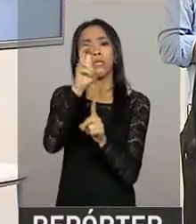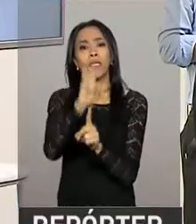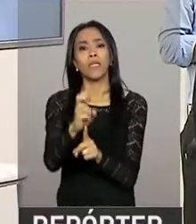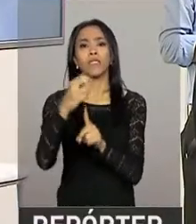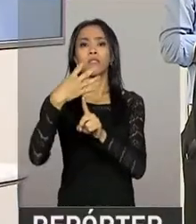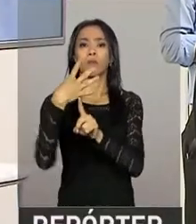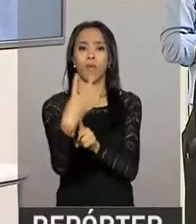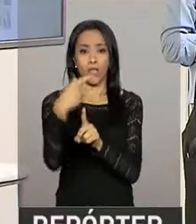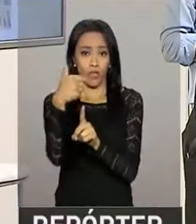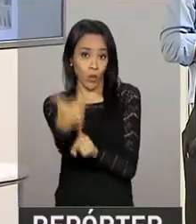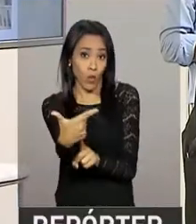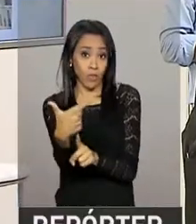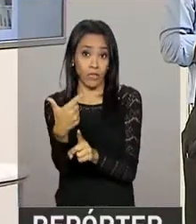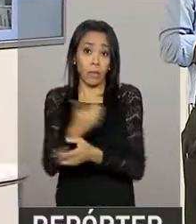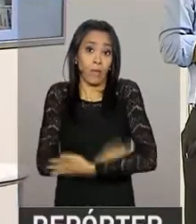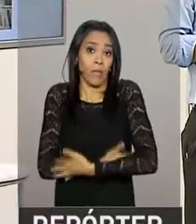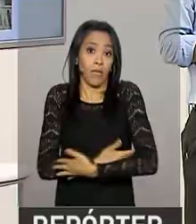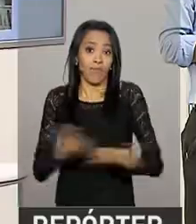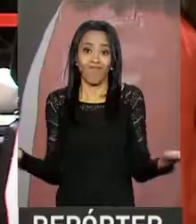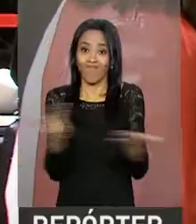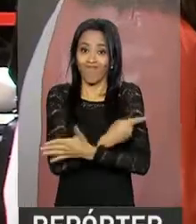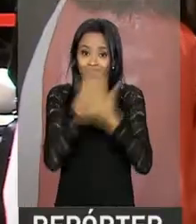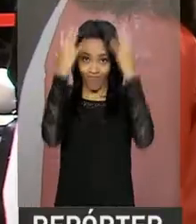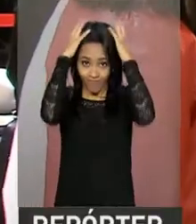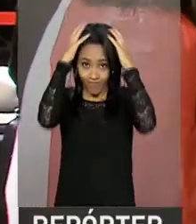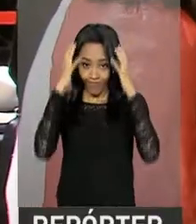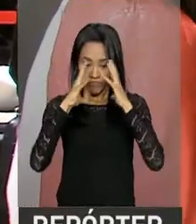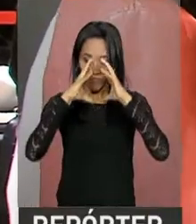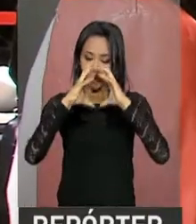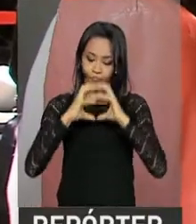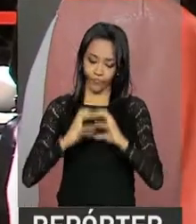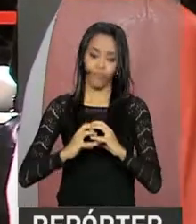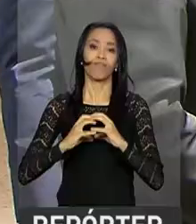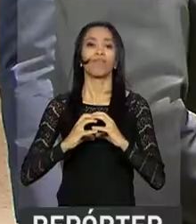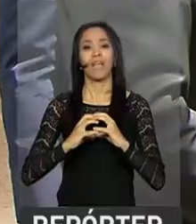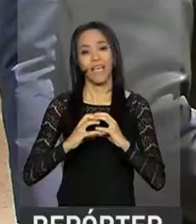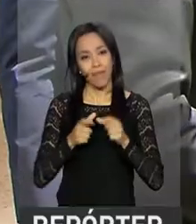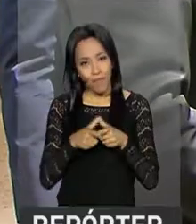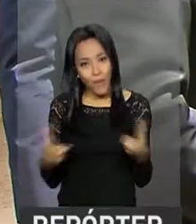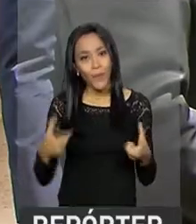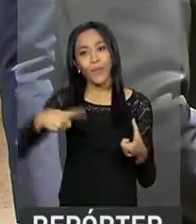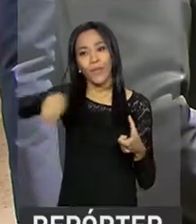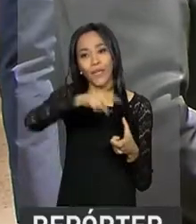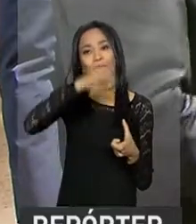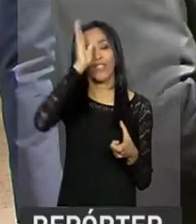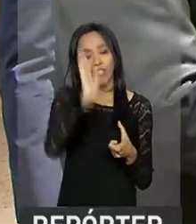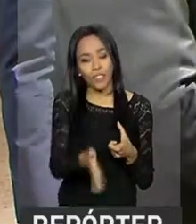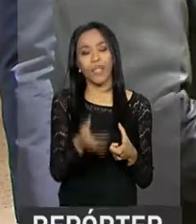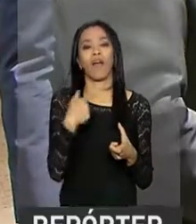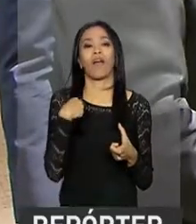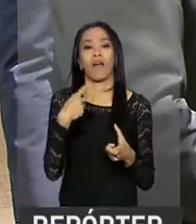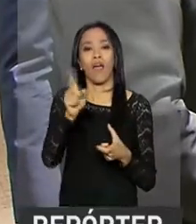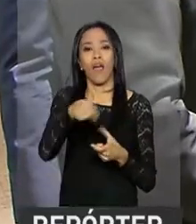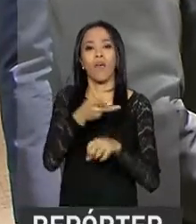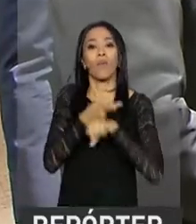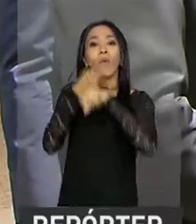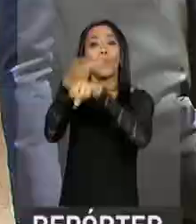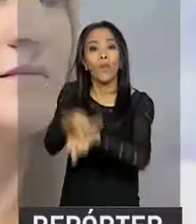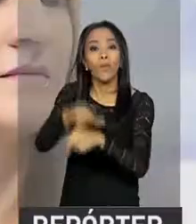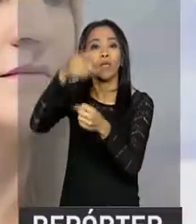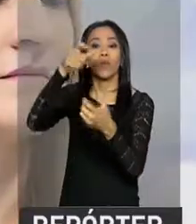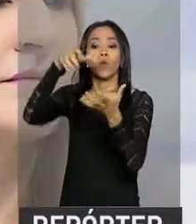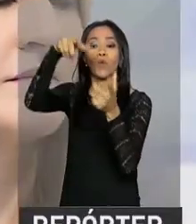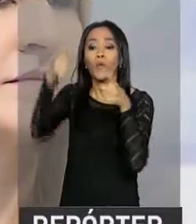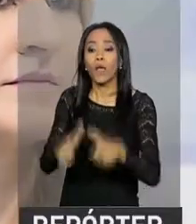2.542 casos de bebês com microcefalia no Brasil e a maior parte deles já são atendidos nos centros de